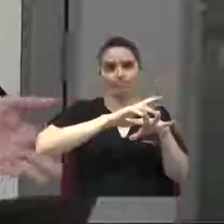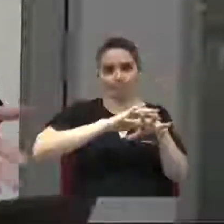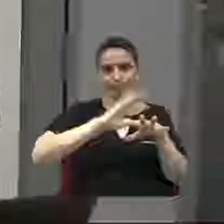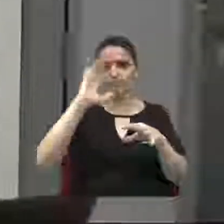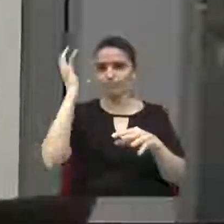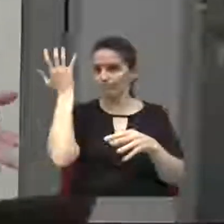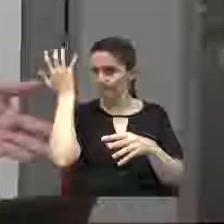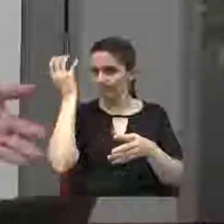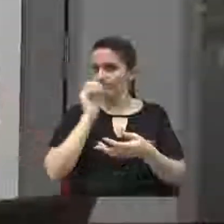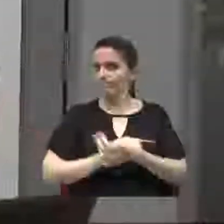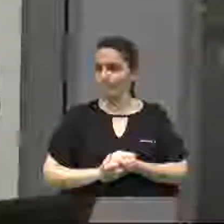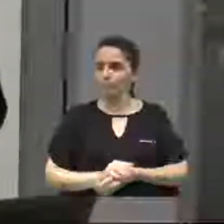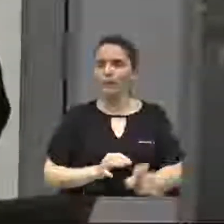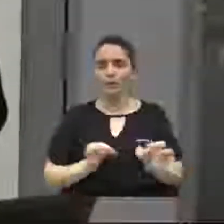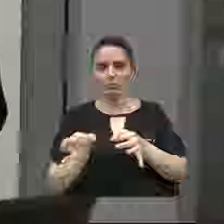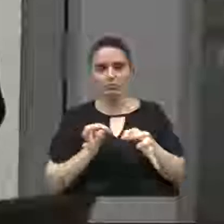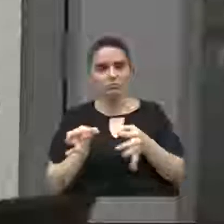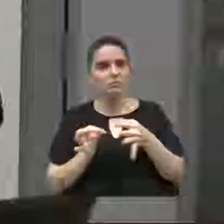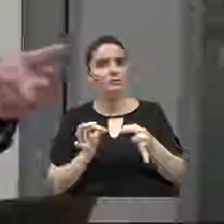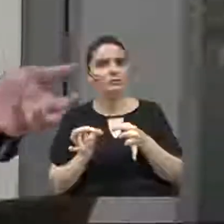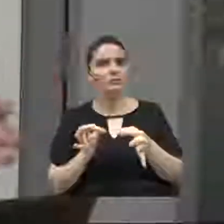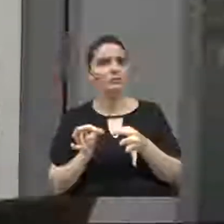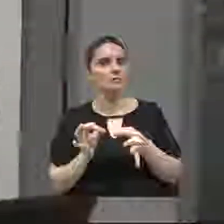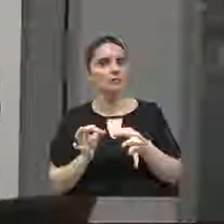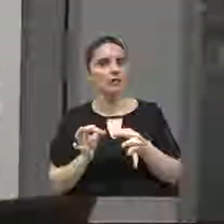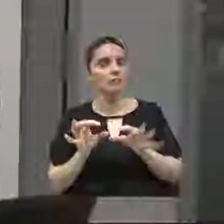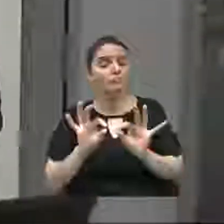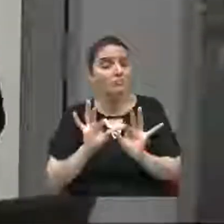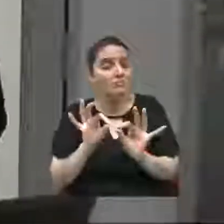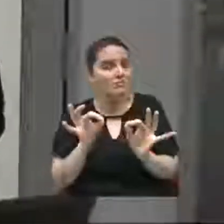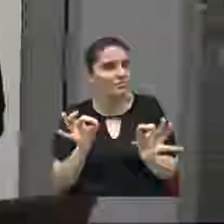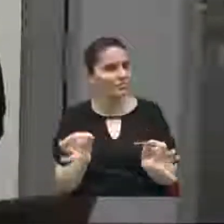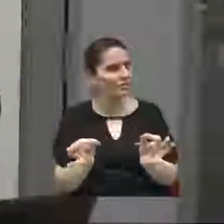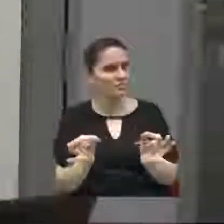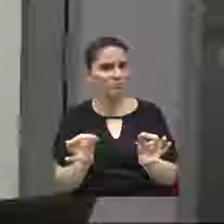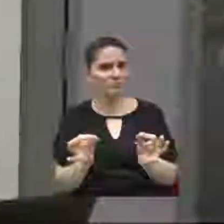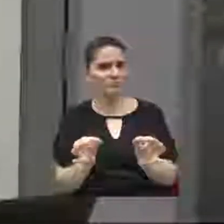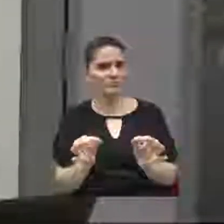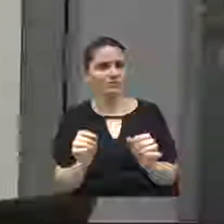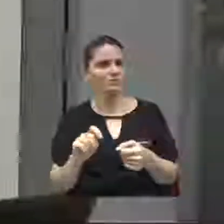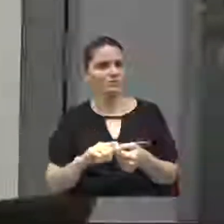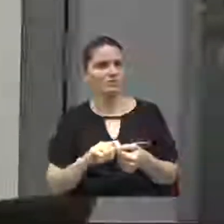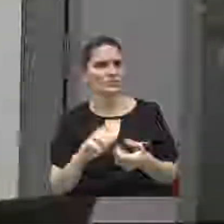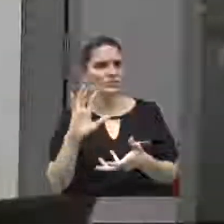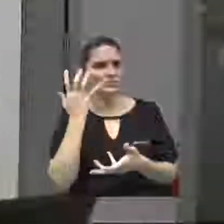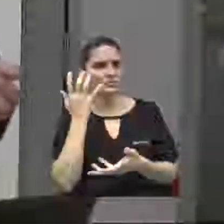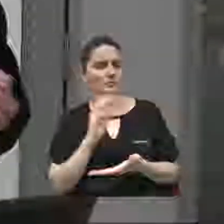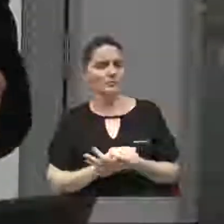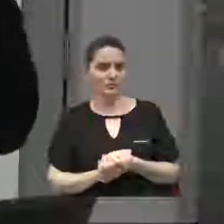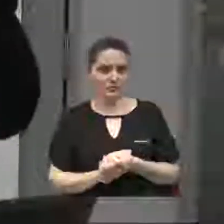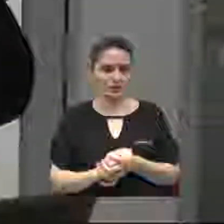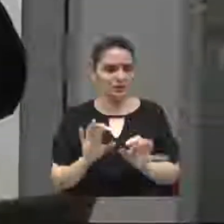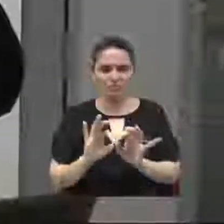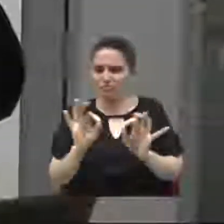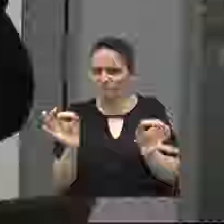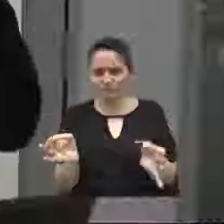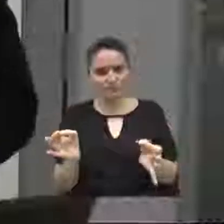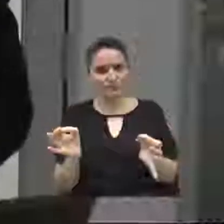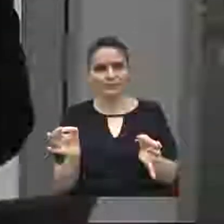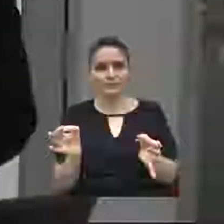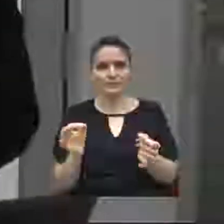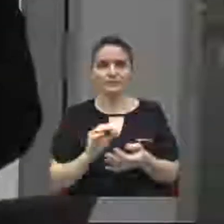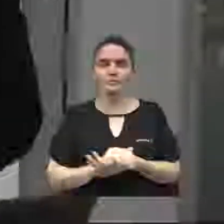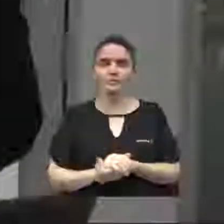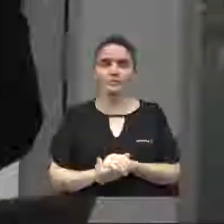Então, meu Deus, é um projeto de uma simplicidade, de uma aplicabilidade, vereadora Érica Tanque, muito simples. nós